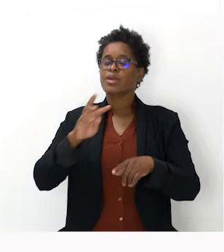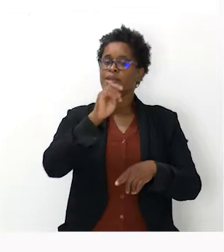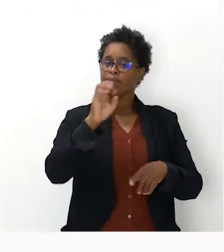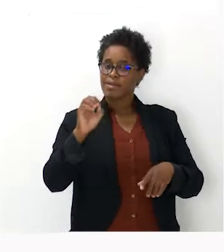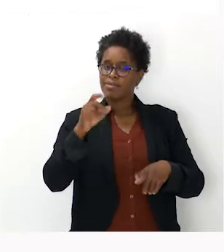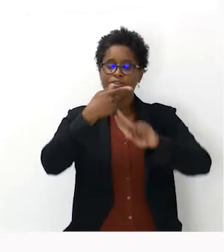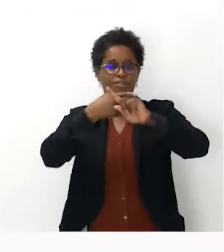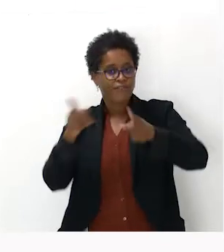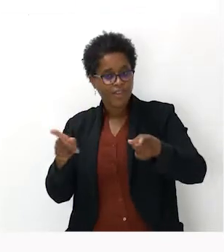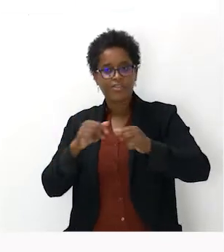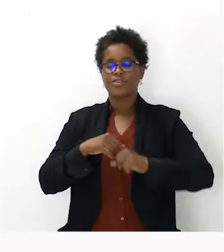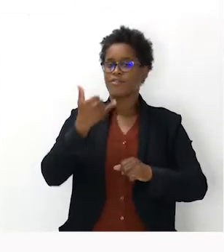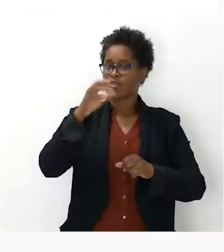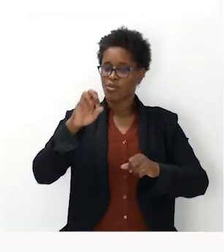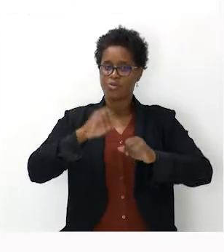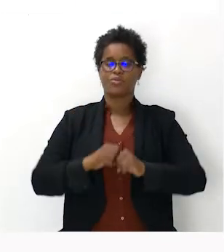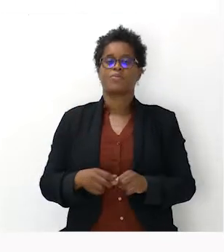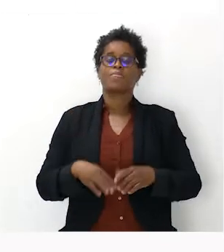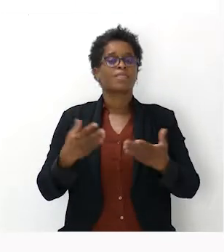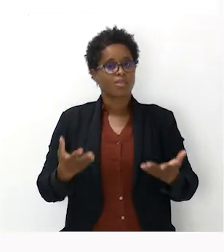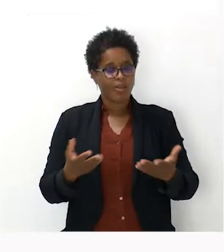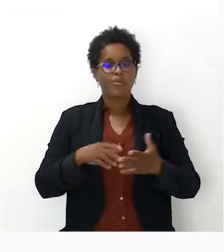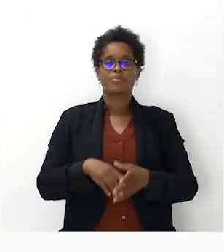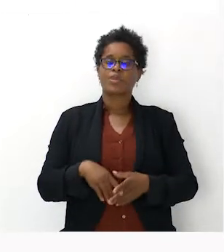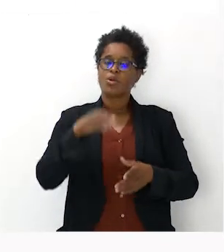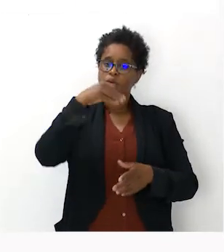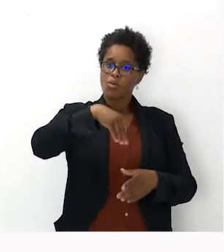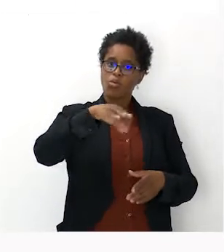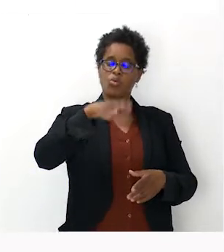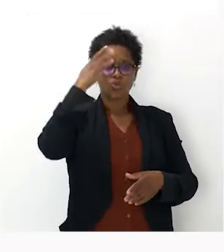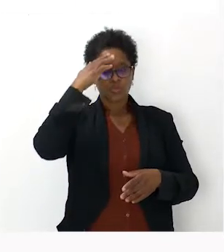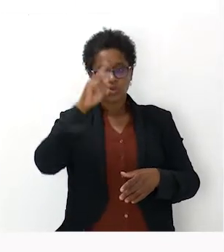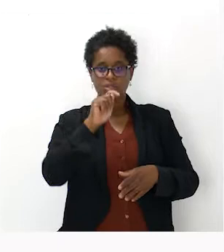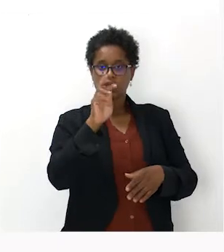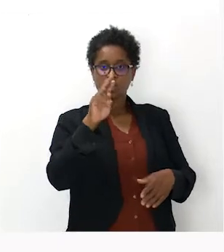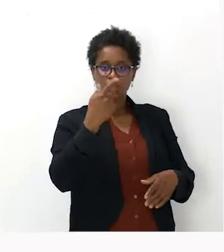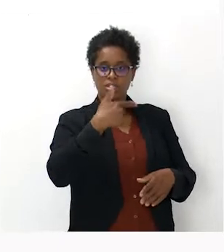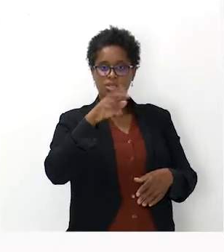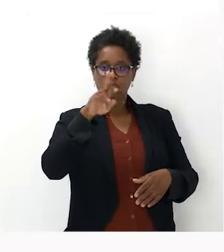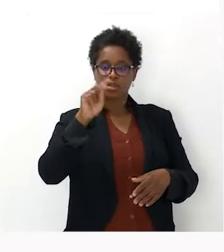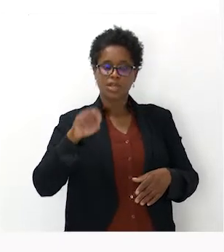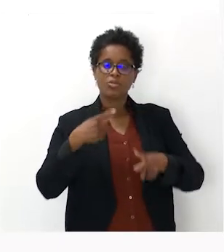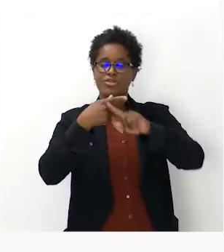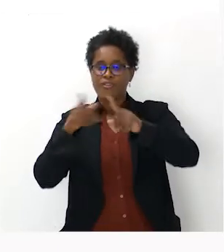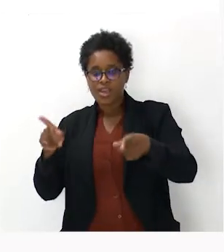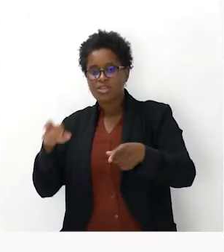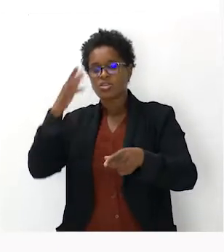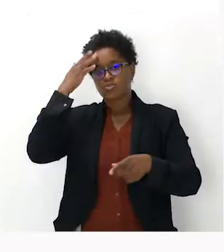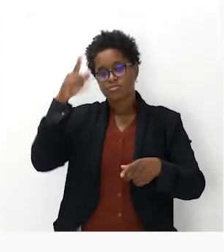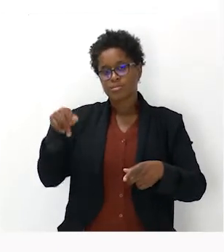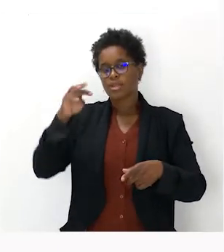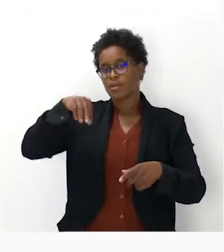é diferente de 28. Logo, o produto dos extremos é diferente do produto